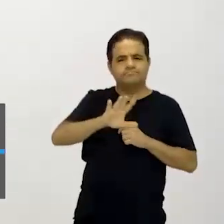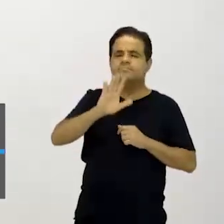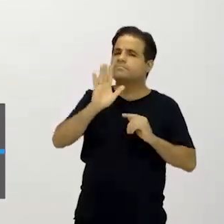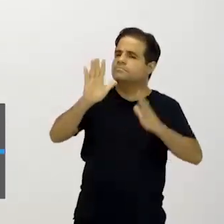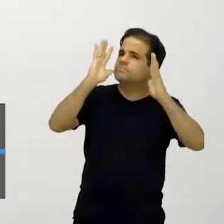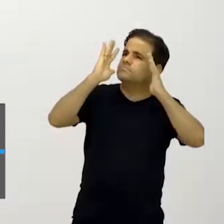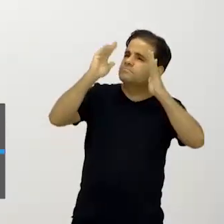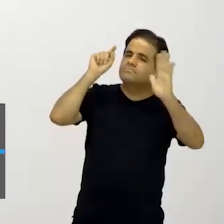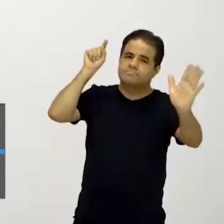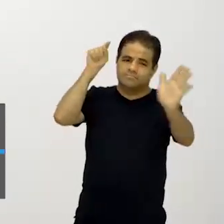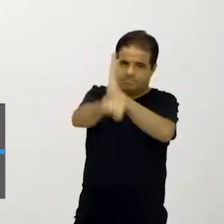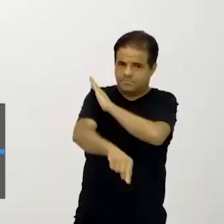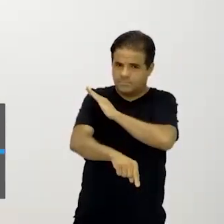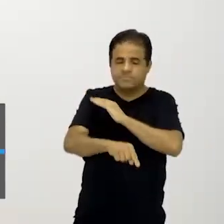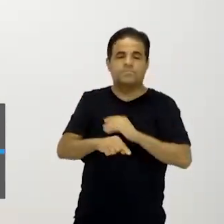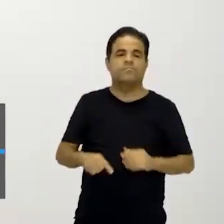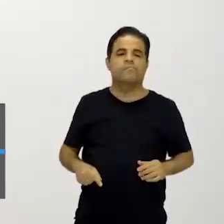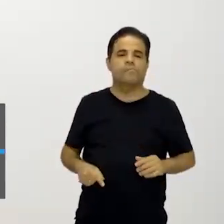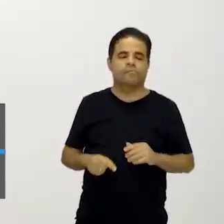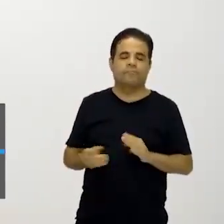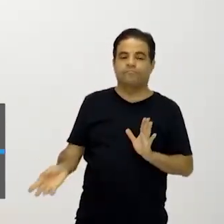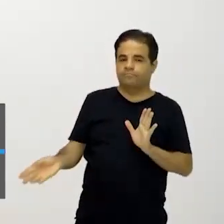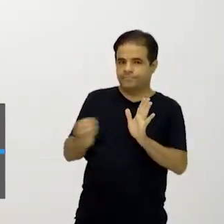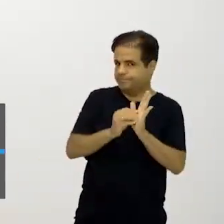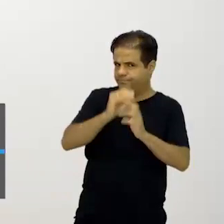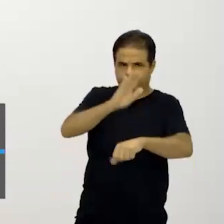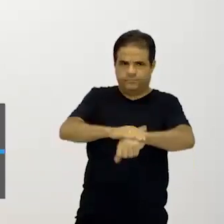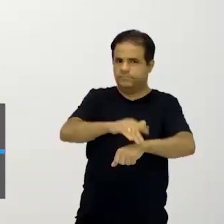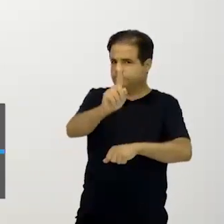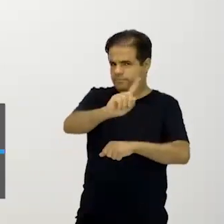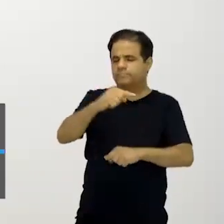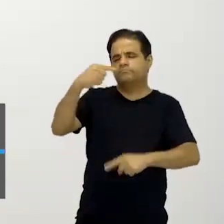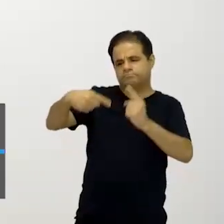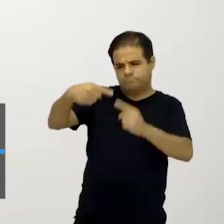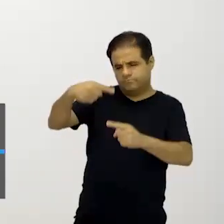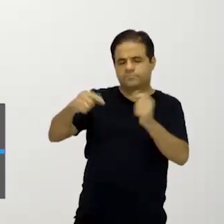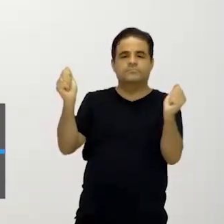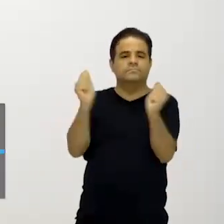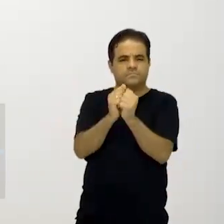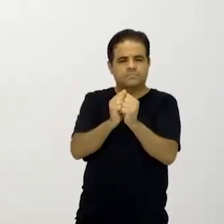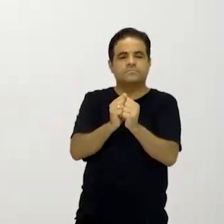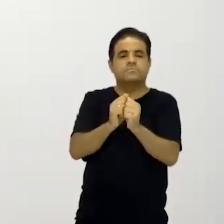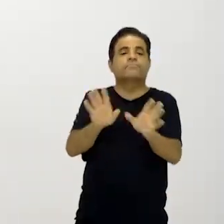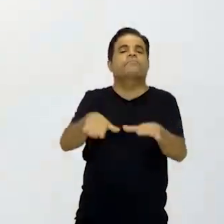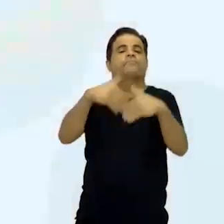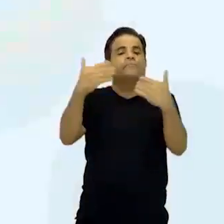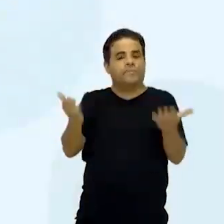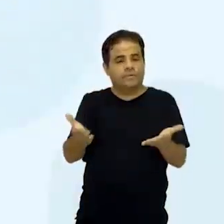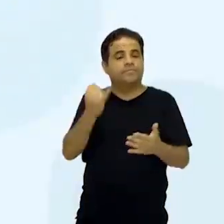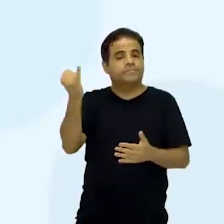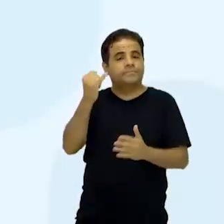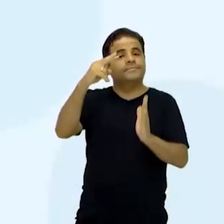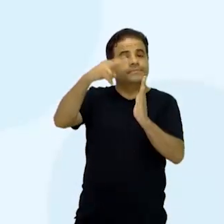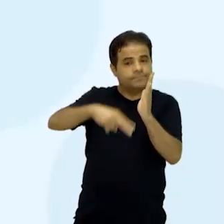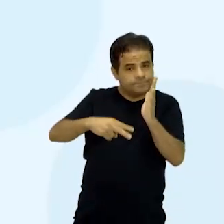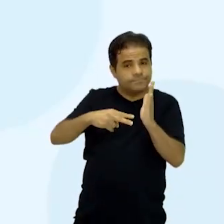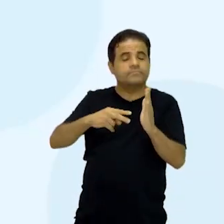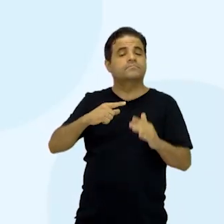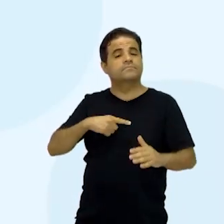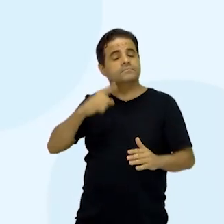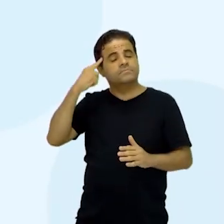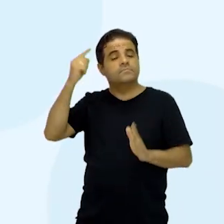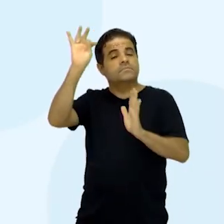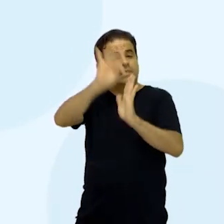pensando nessa pergunta, na verdade eu não vou deixar tempo, mas a gente vai discutindo junto qual a importância da leitura de